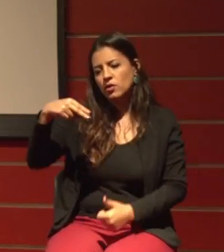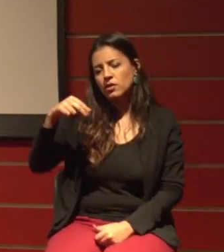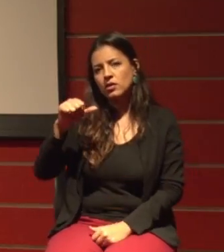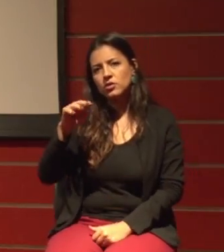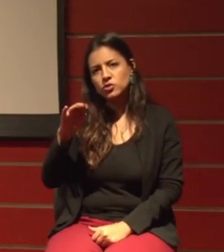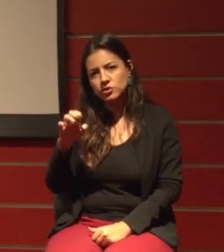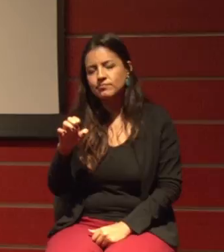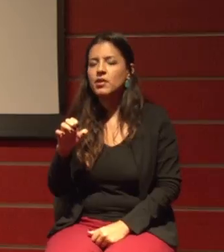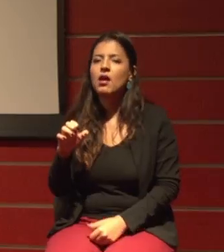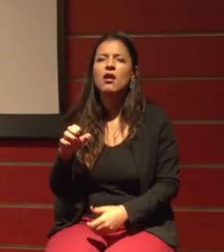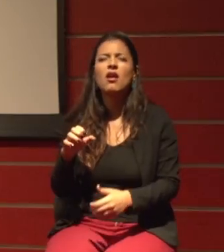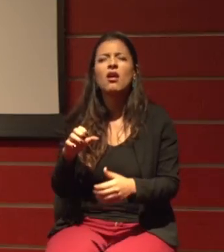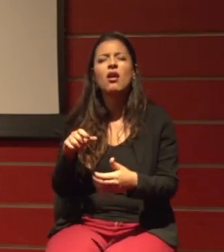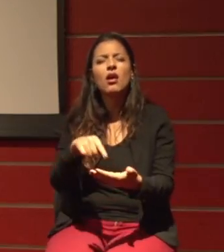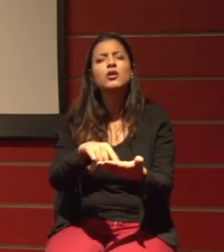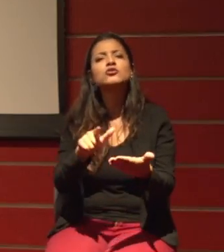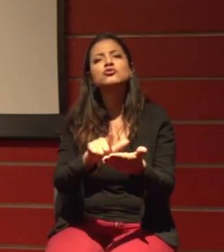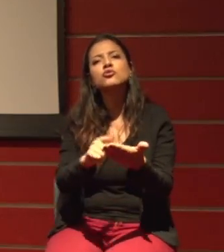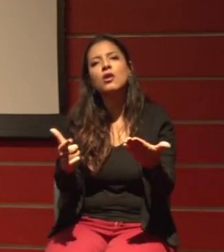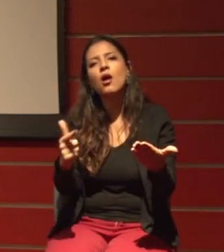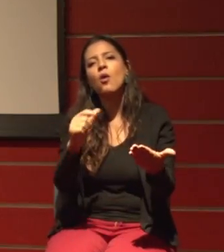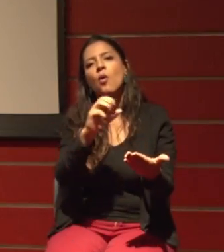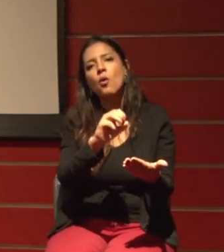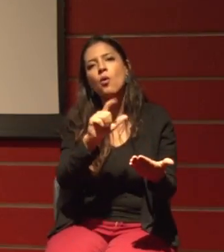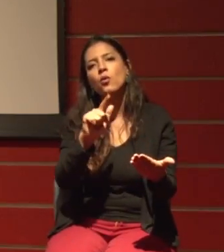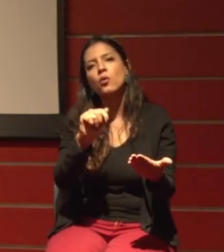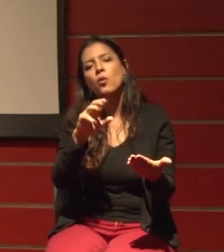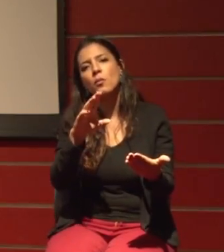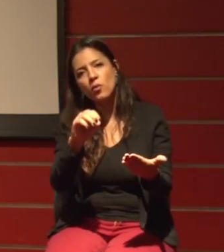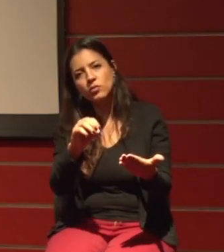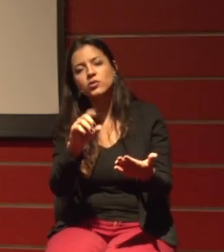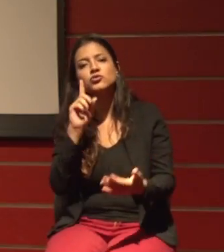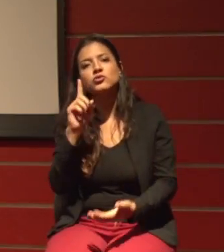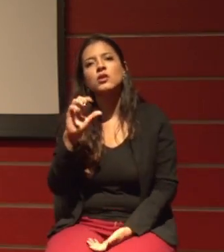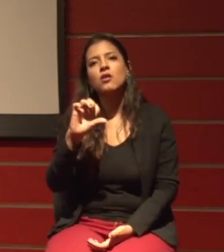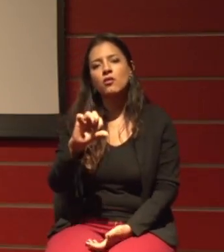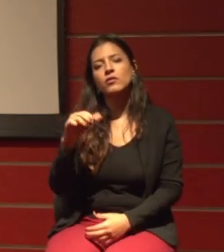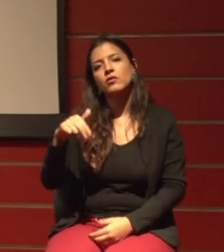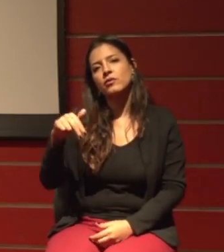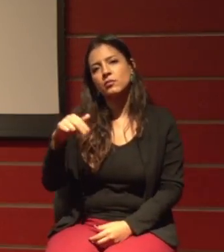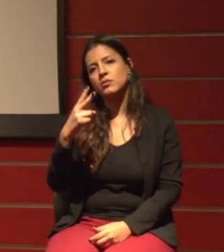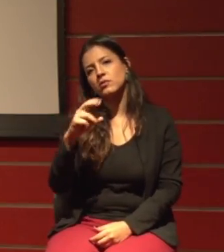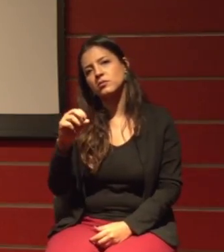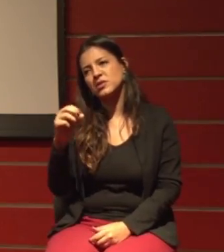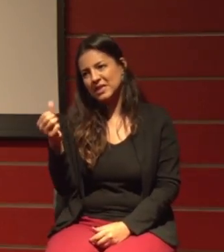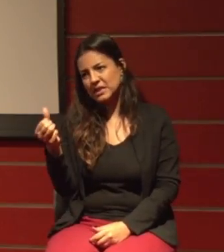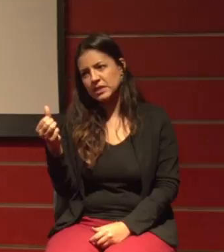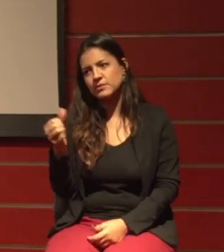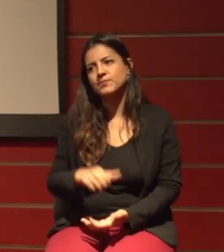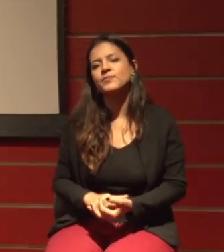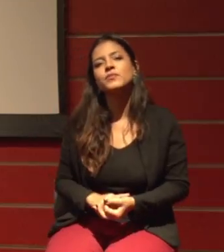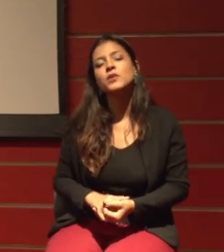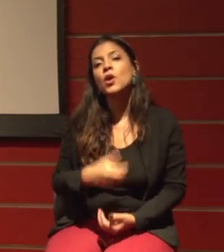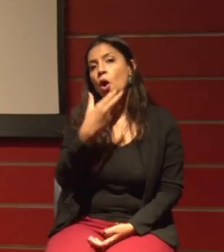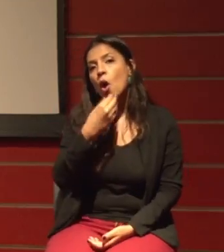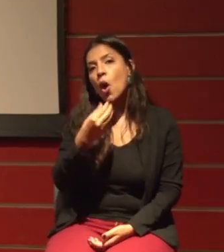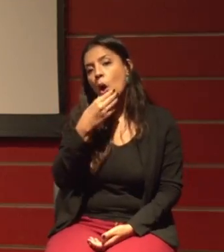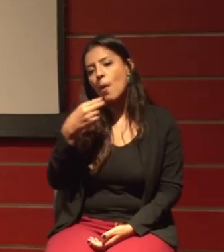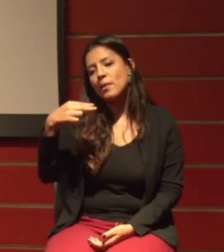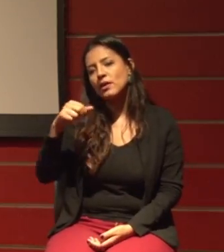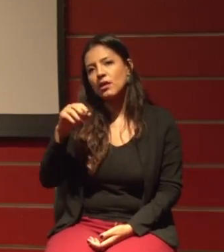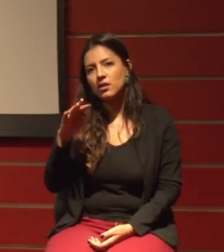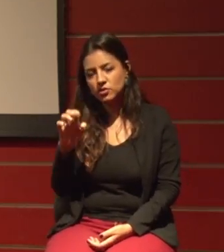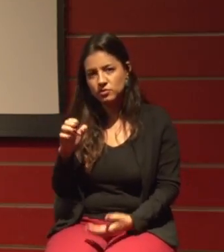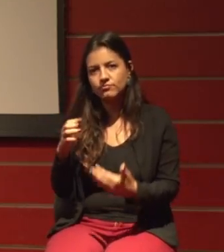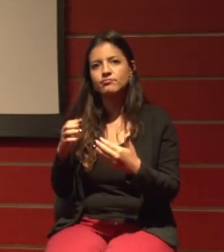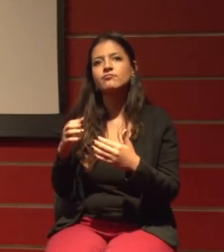Globo no dia 9/11 de26 e filme de estreia do ator Nate Parker o nascimento de